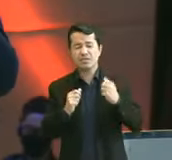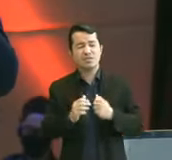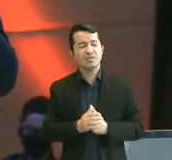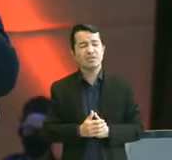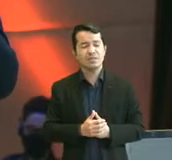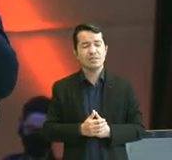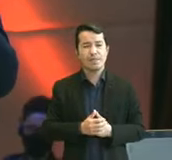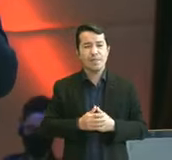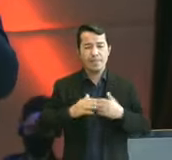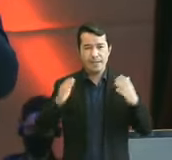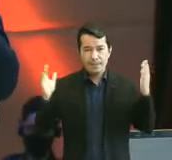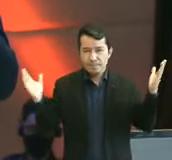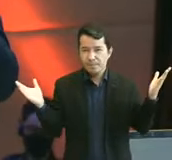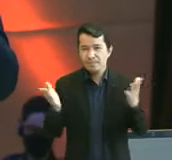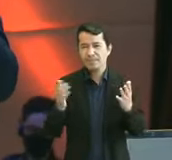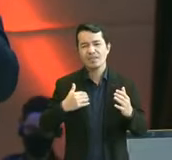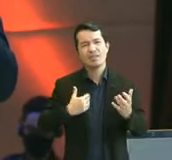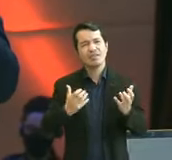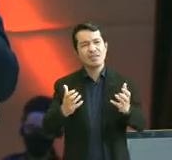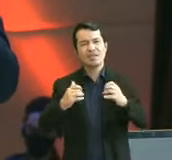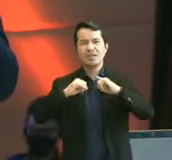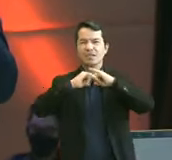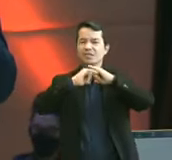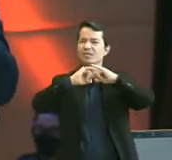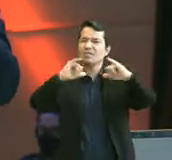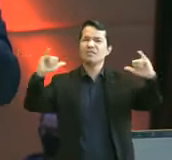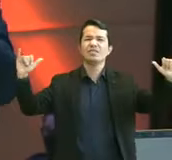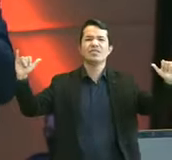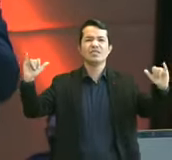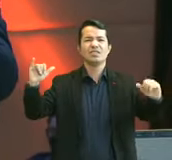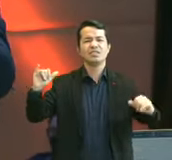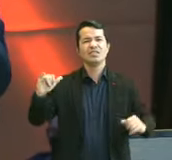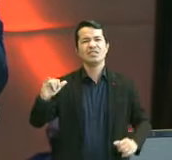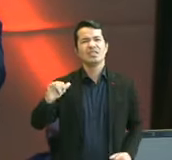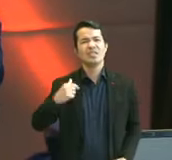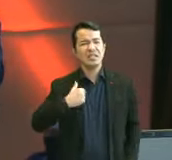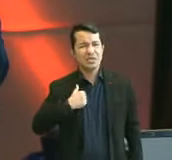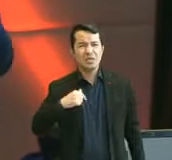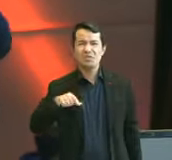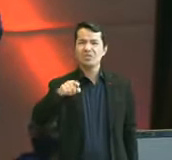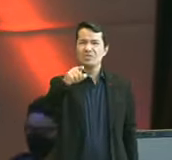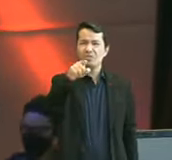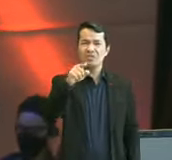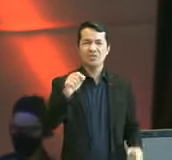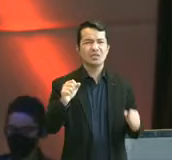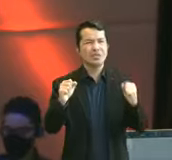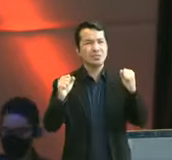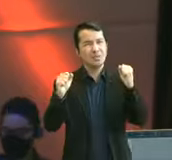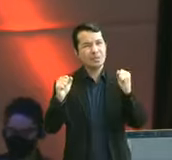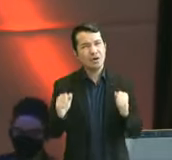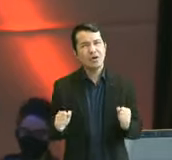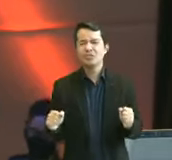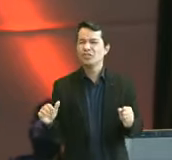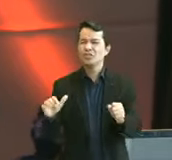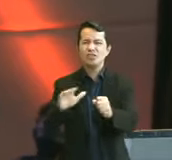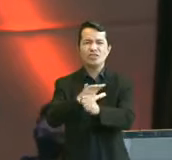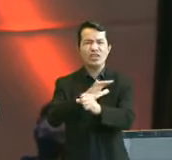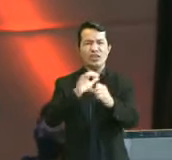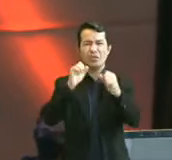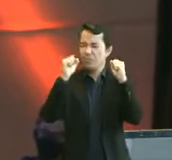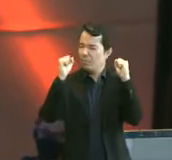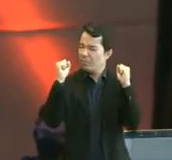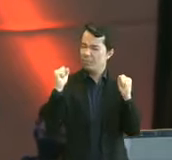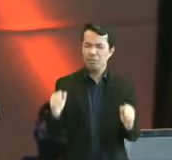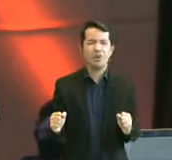pode ser alguém cheio do poder e da graça de Deus. Hoje nós vamos abrir as